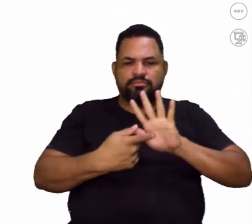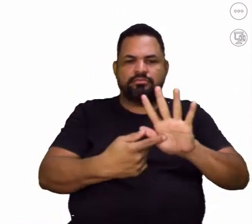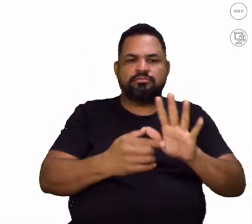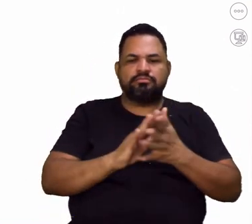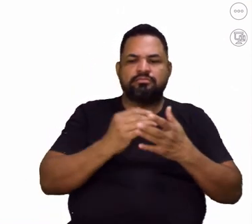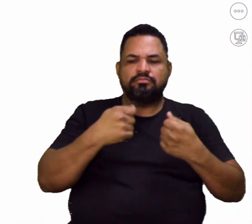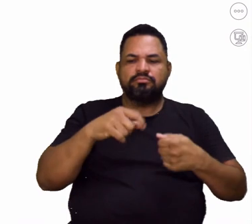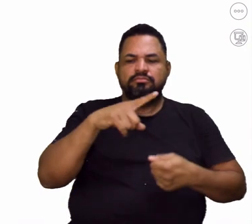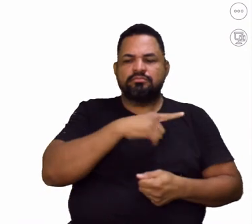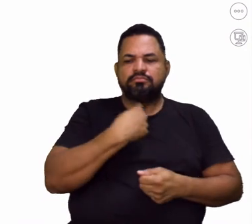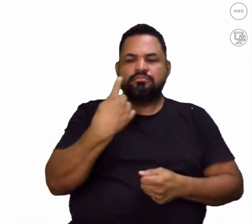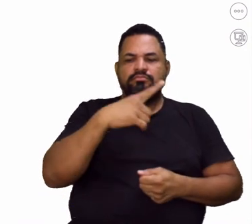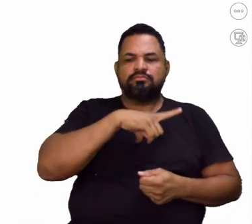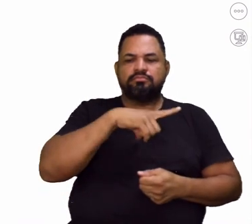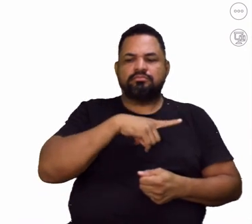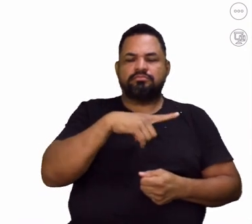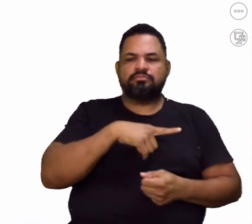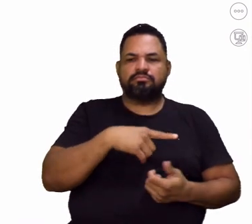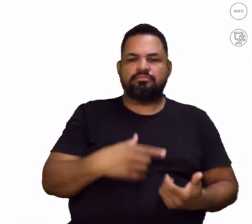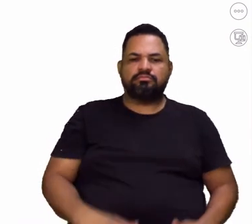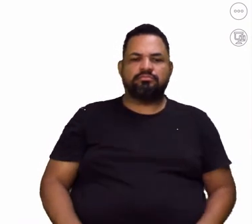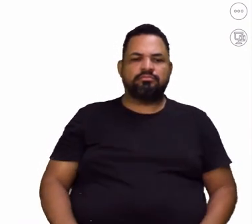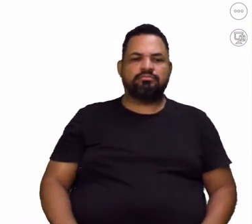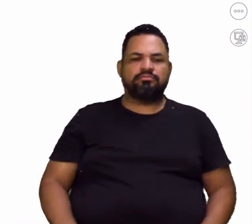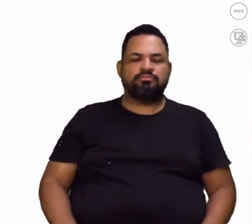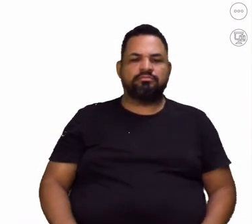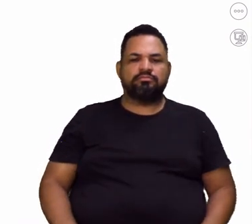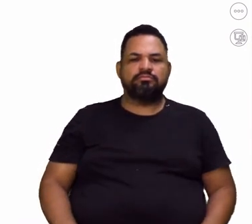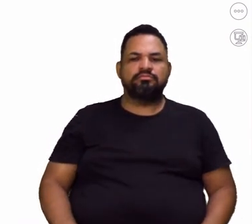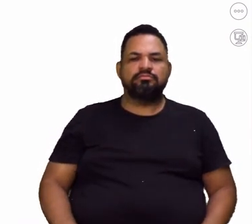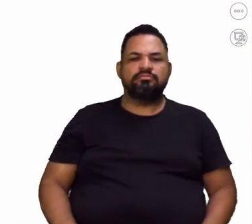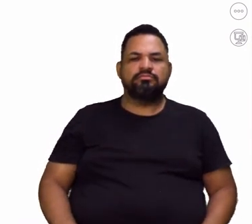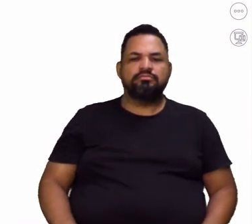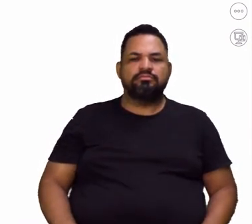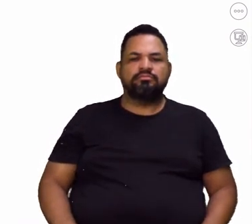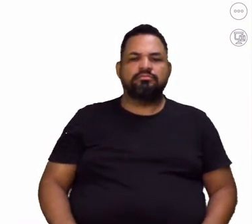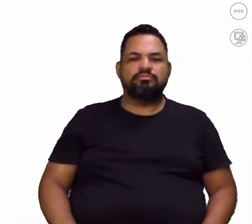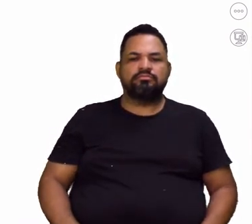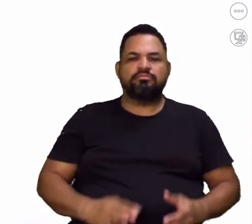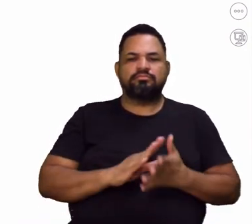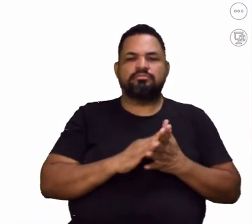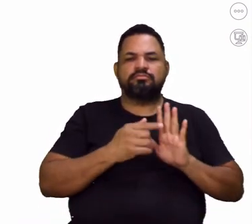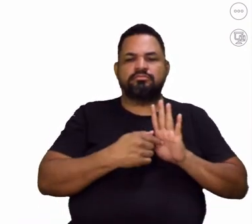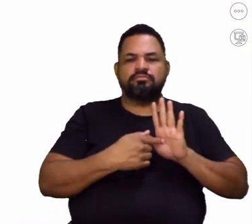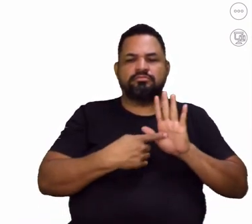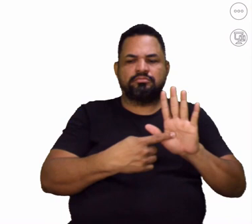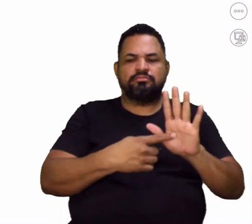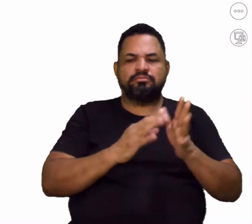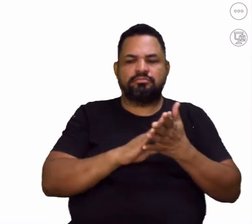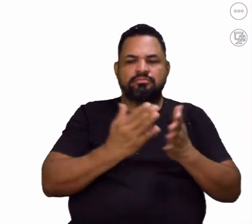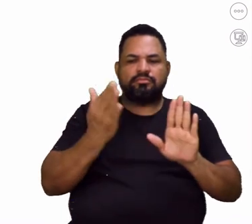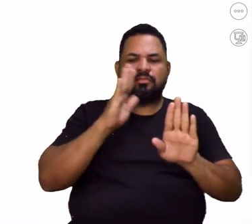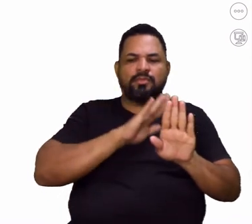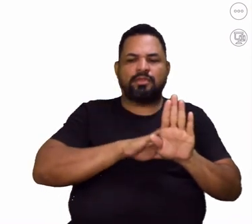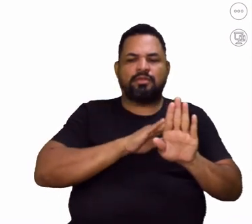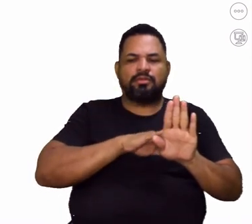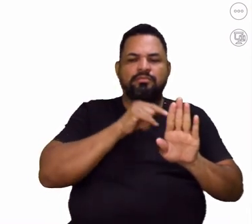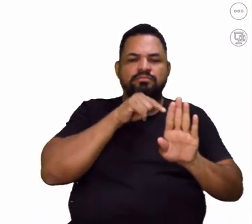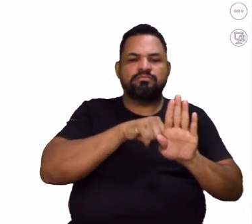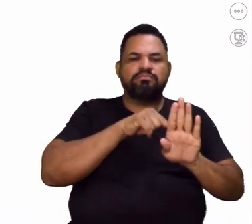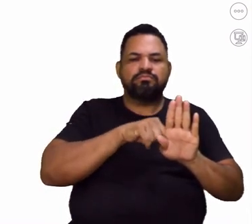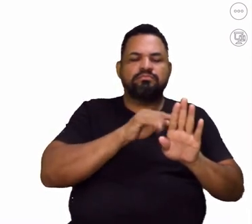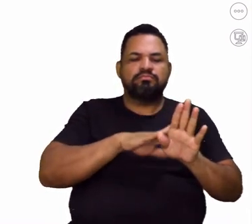porque nós temos dois tipos, né, de intertextualidade. Aquela explícita, que aparece no texto, e a implícita, aquela que